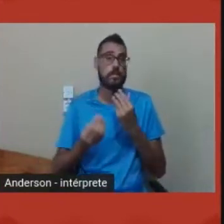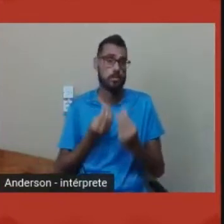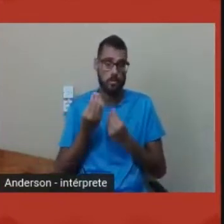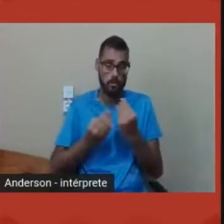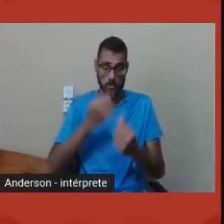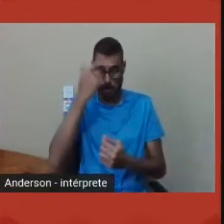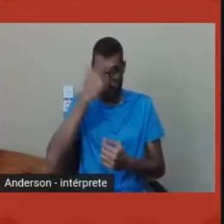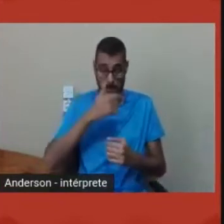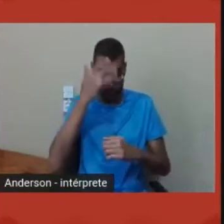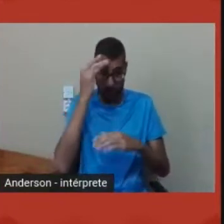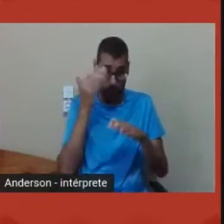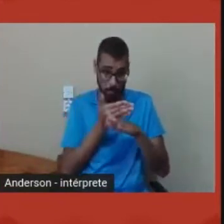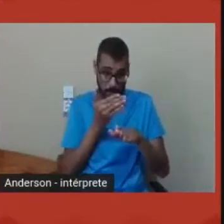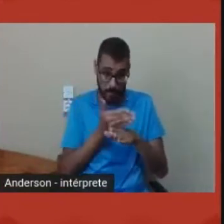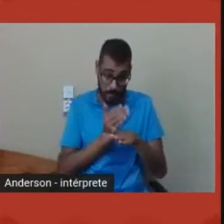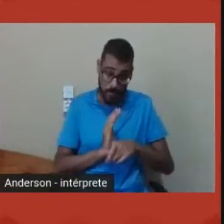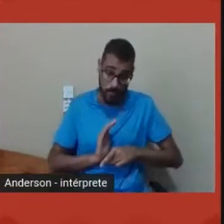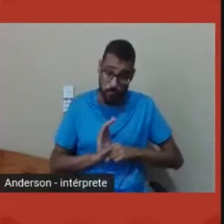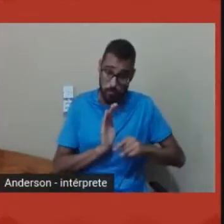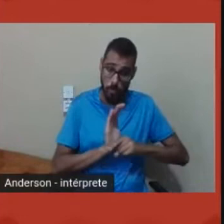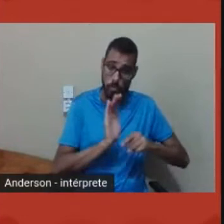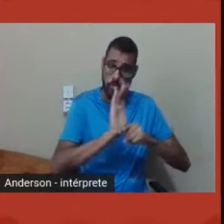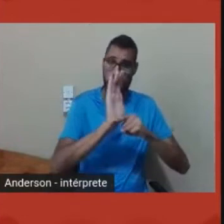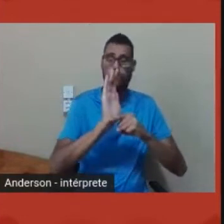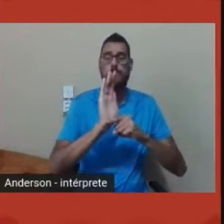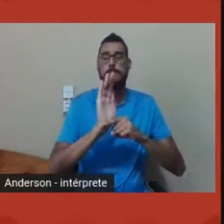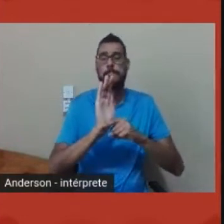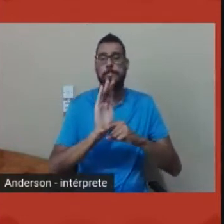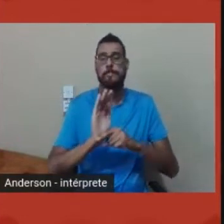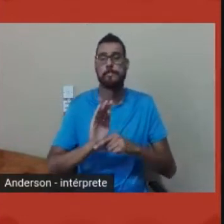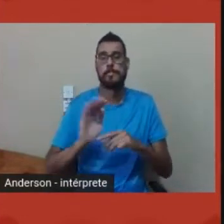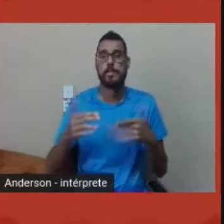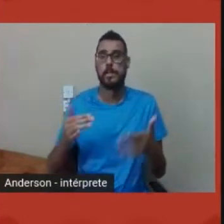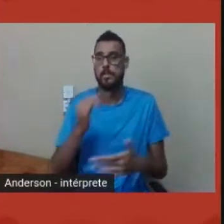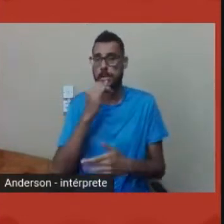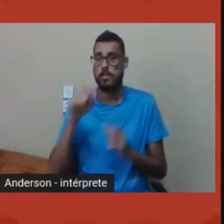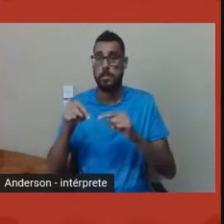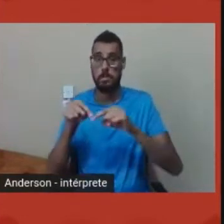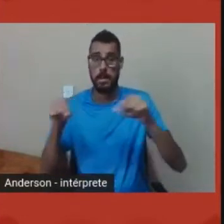né, contribuam, né? Então, entrar numa sala,